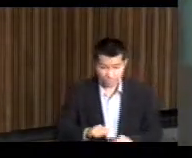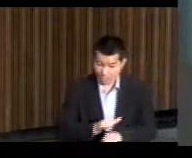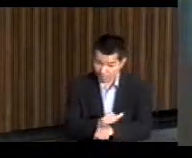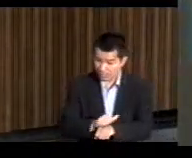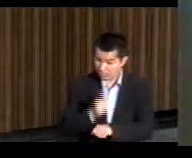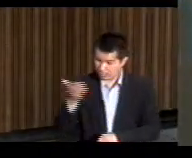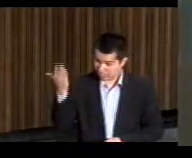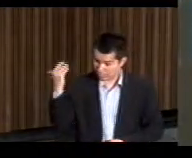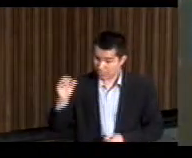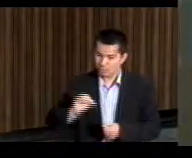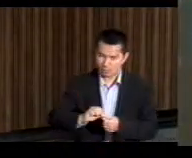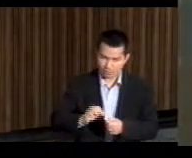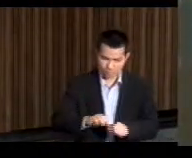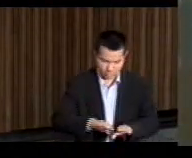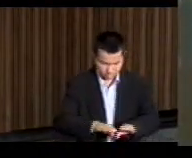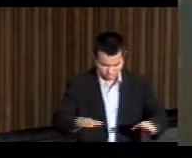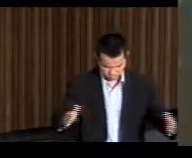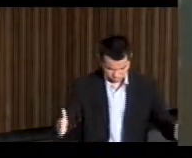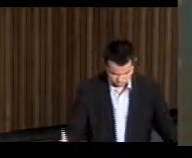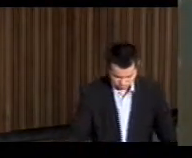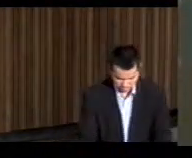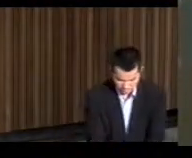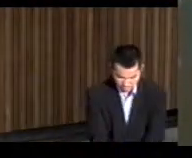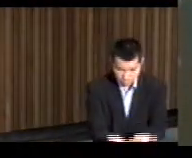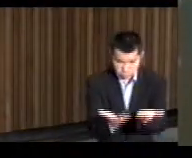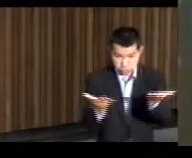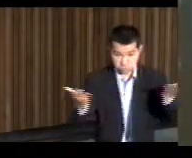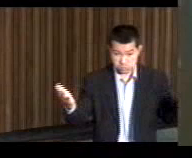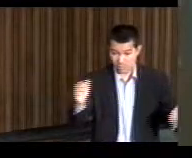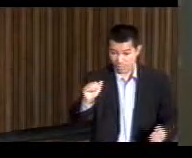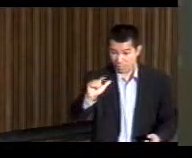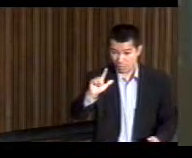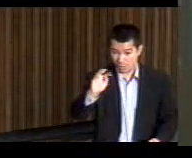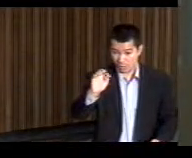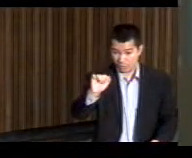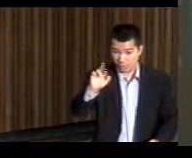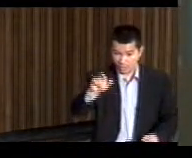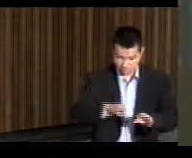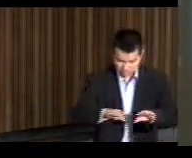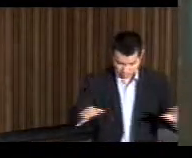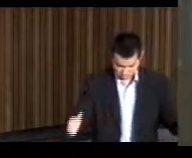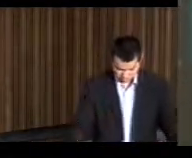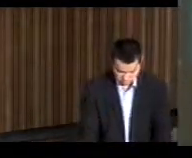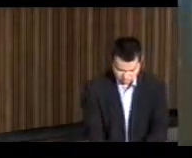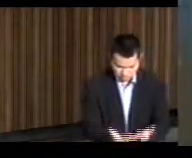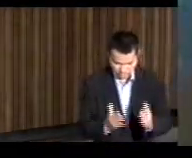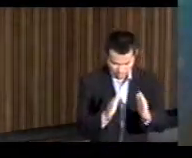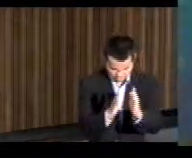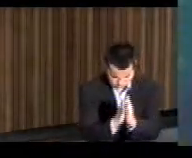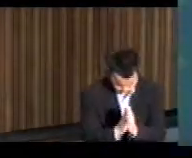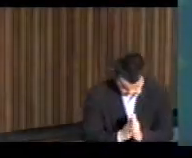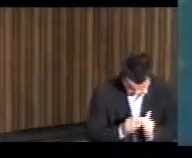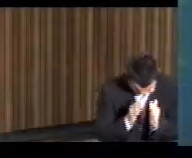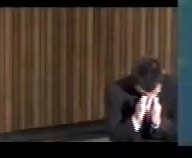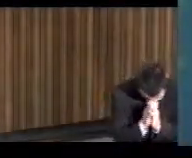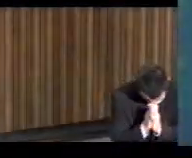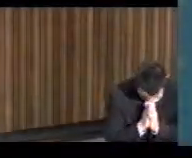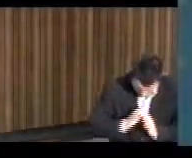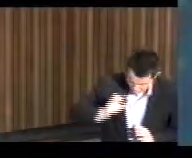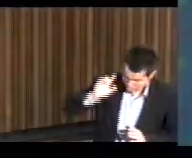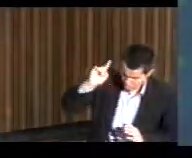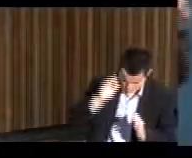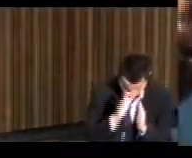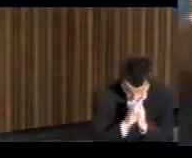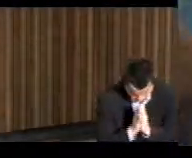erigido ao longo da sua vida, e essa foi uma das marcas do relacionamento de Abraão com Deus. Ele construía altares, e